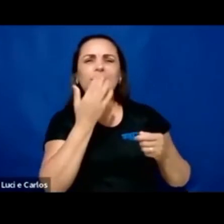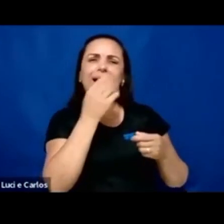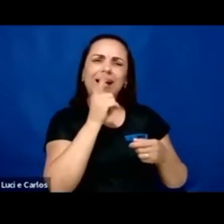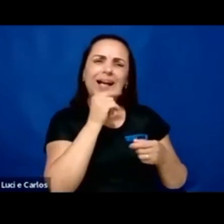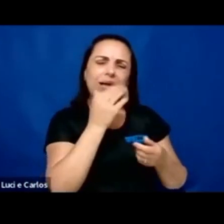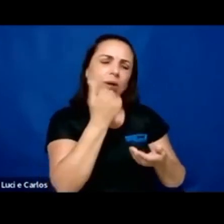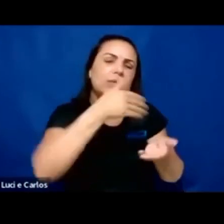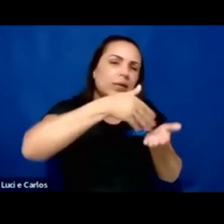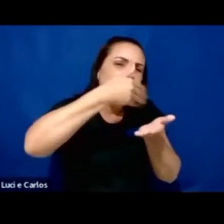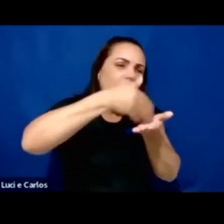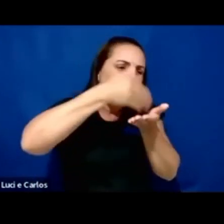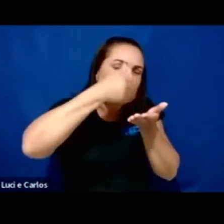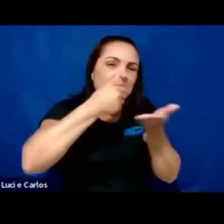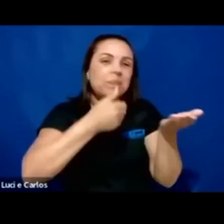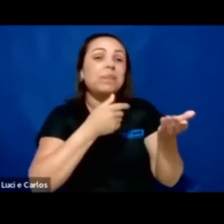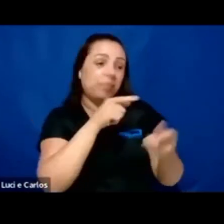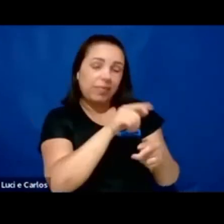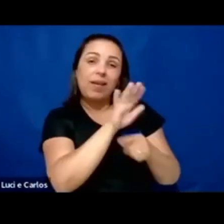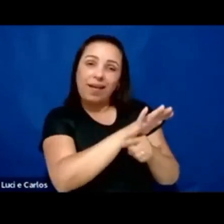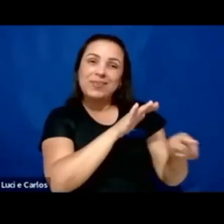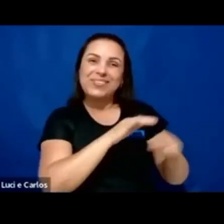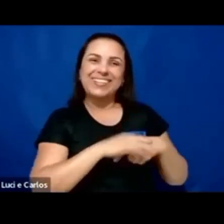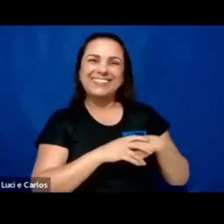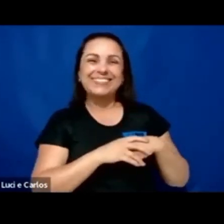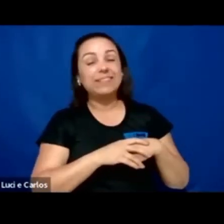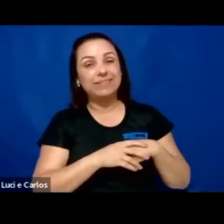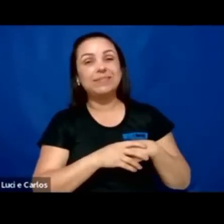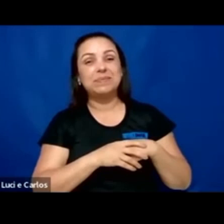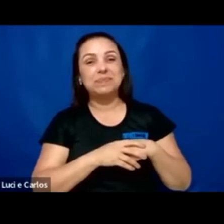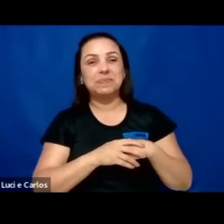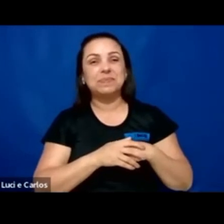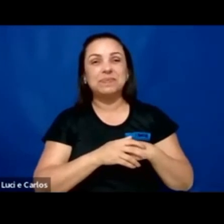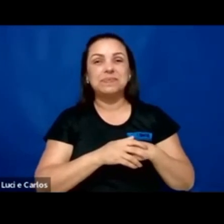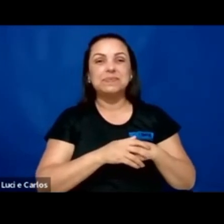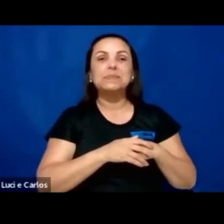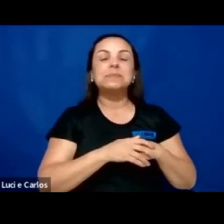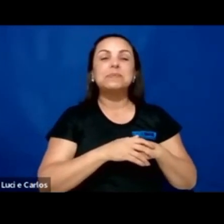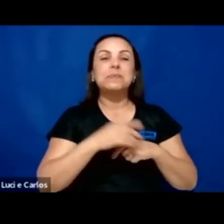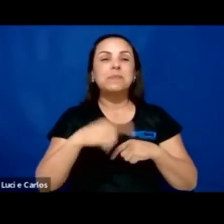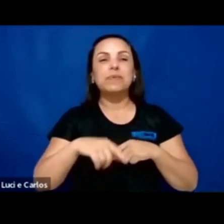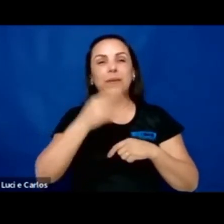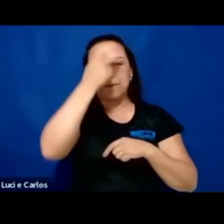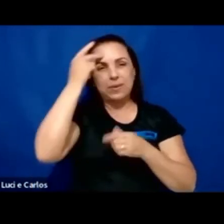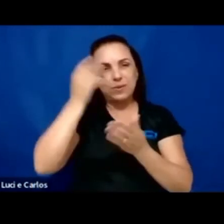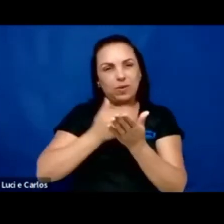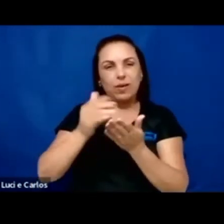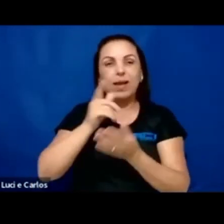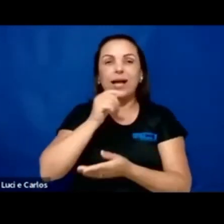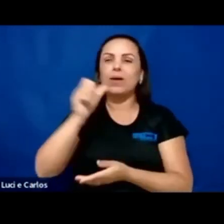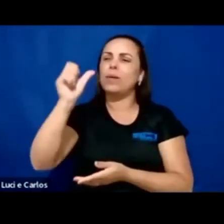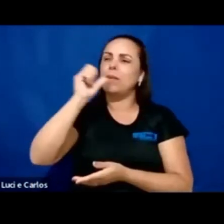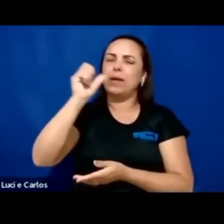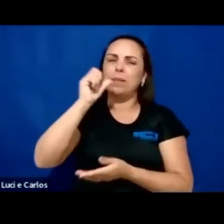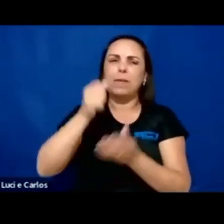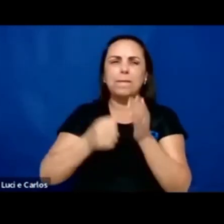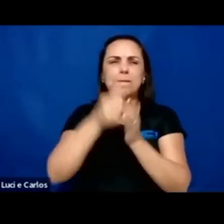vai começar a melhorar, porque vai hidratar mais. E a primeira coisa que a pessoa fala quando bebe dessa água, nossa, sua água é tão diferente,